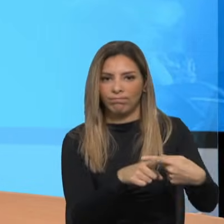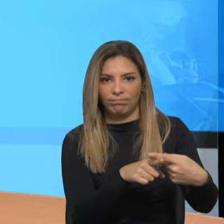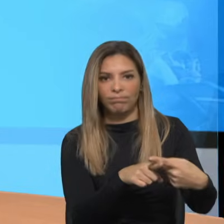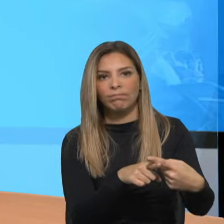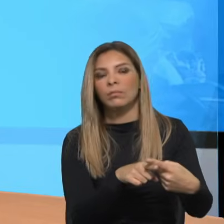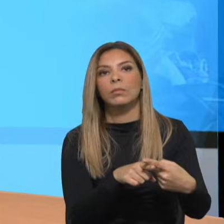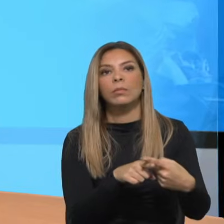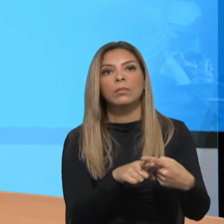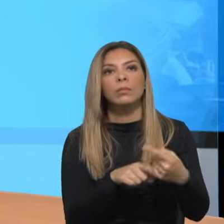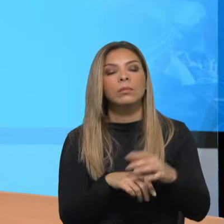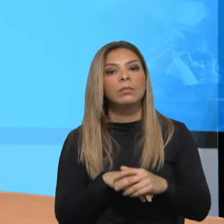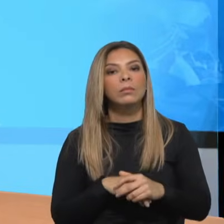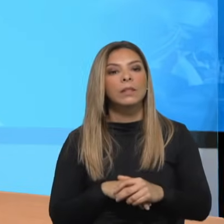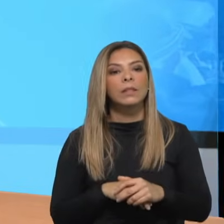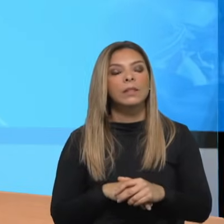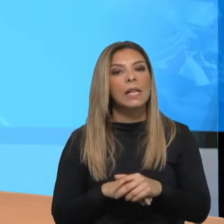Falamos